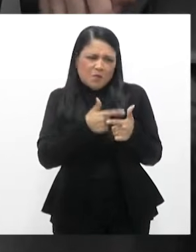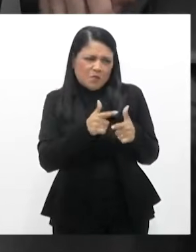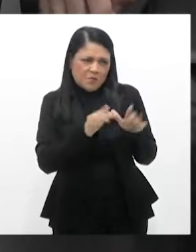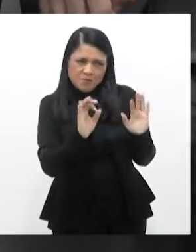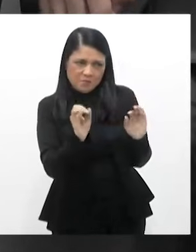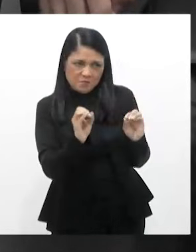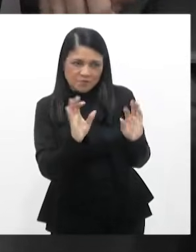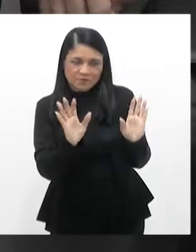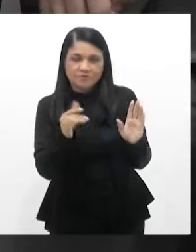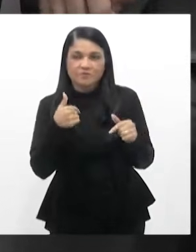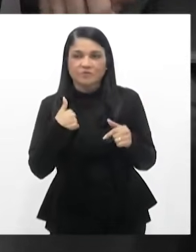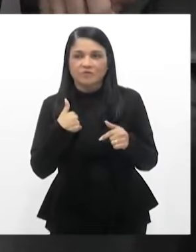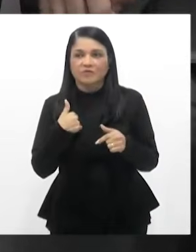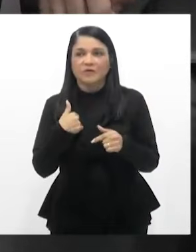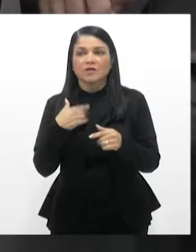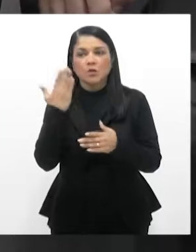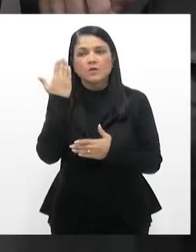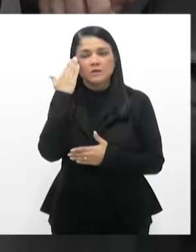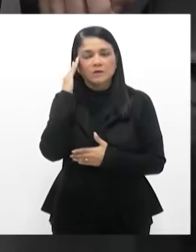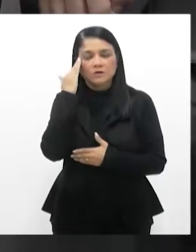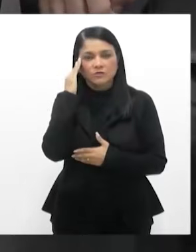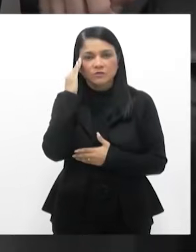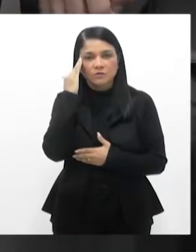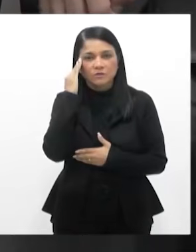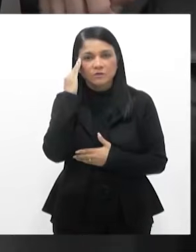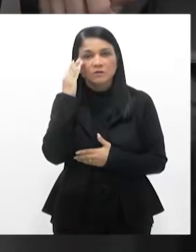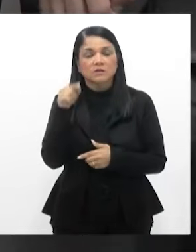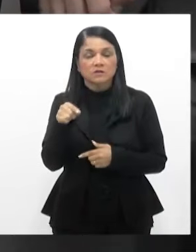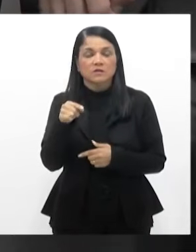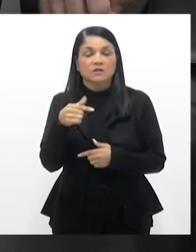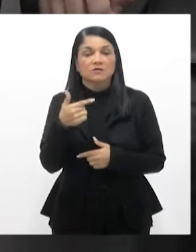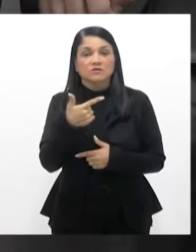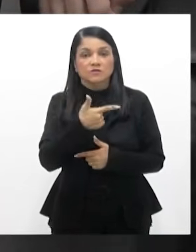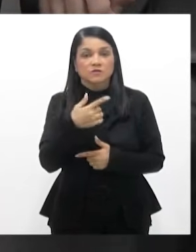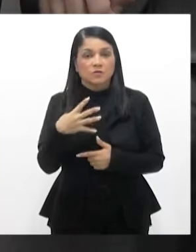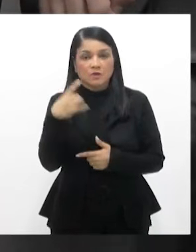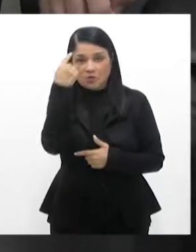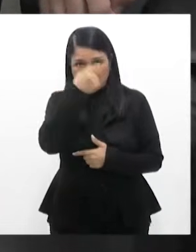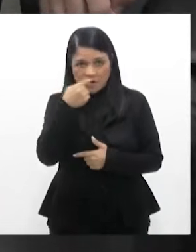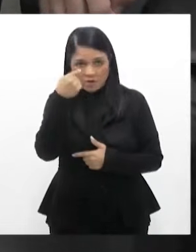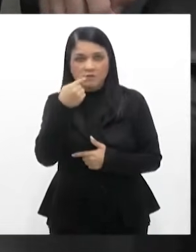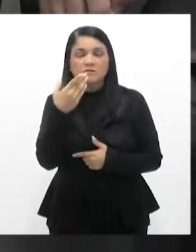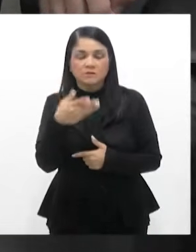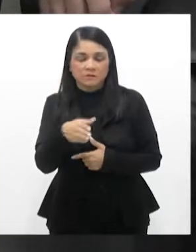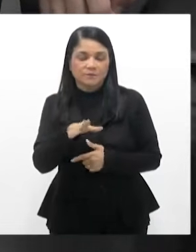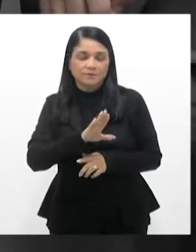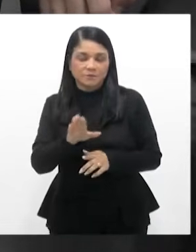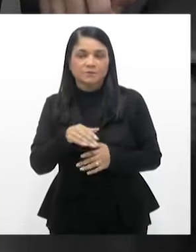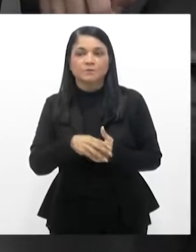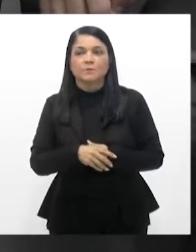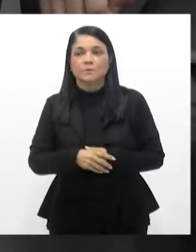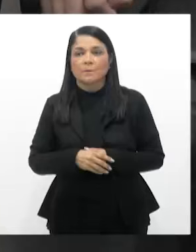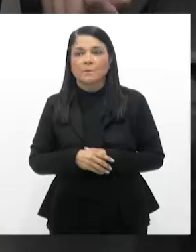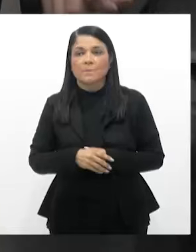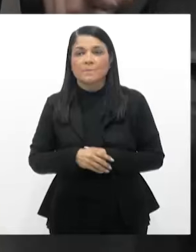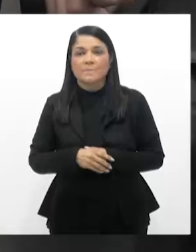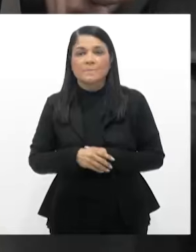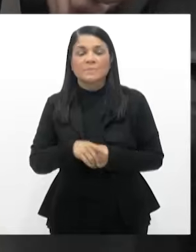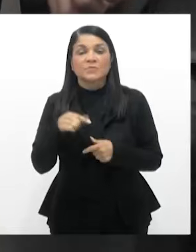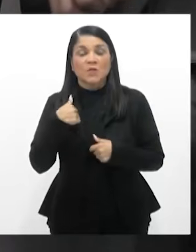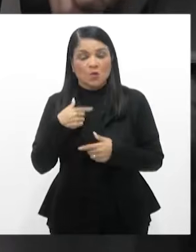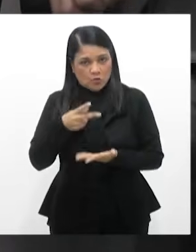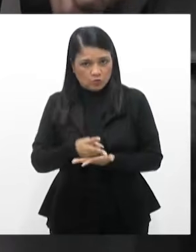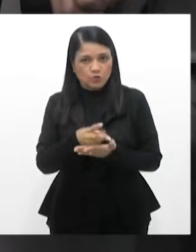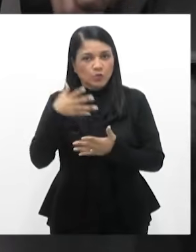problema. Eu tinha compreendido essa questão das 24 horas. Ainda assim, eu mantenho aqui a minha